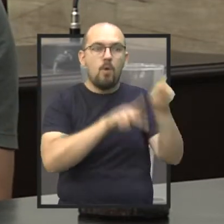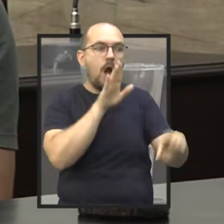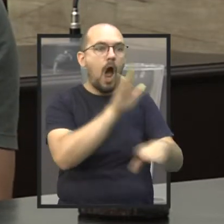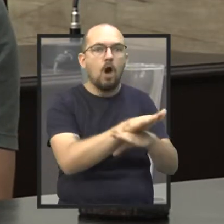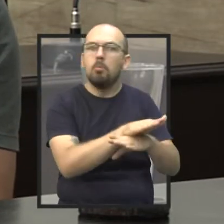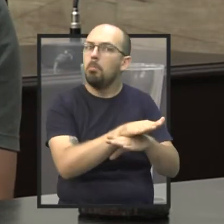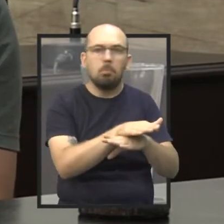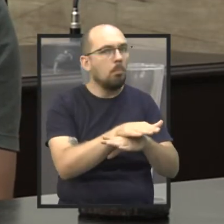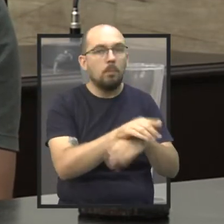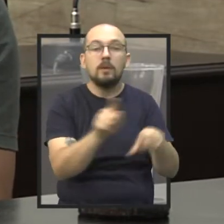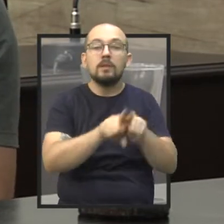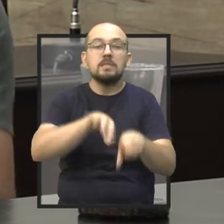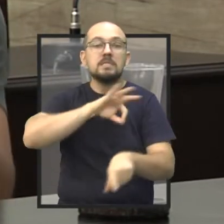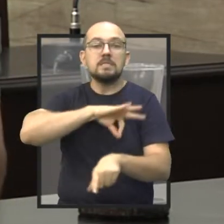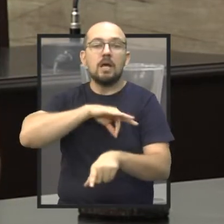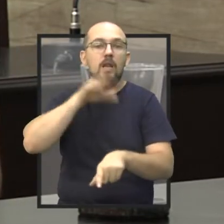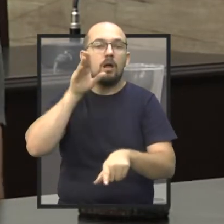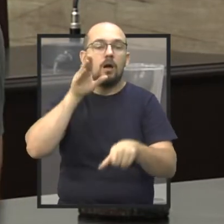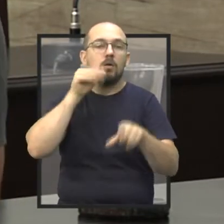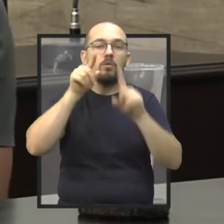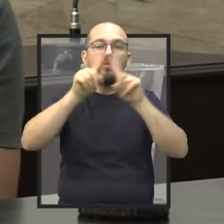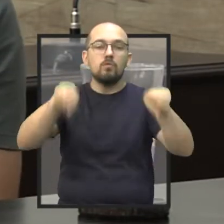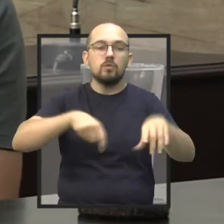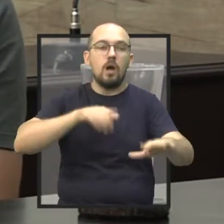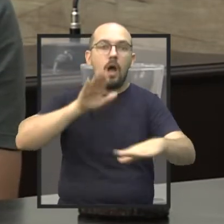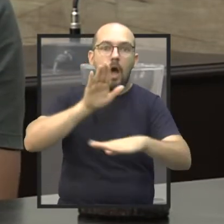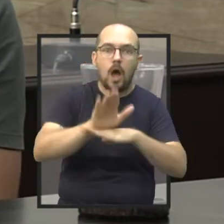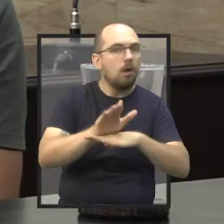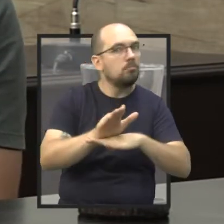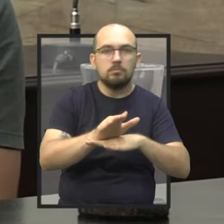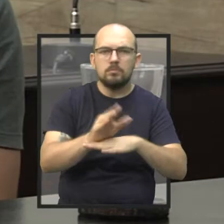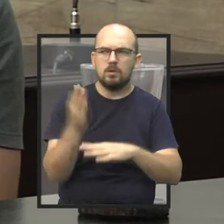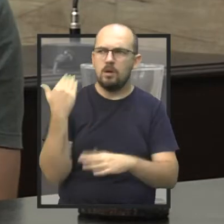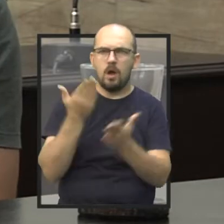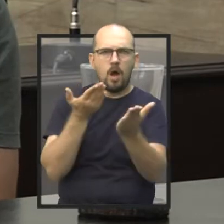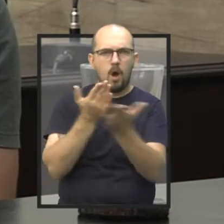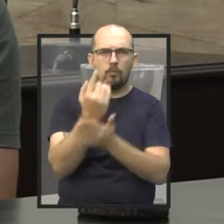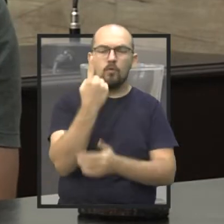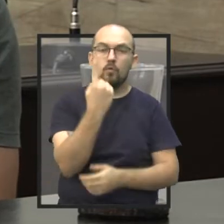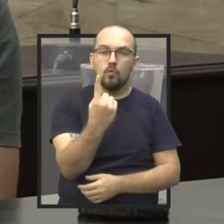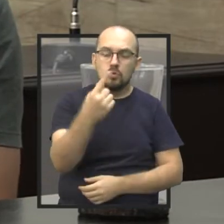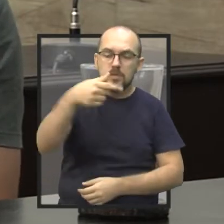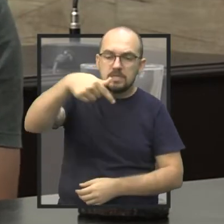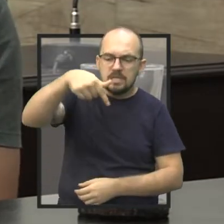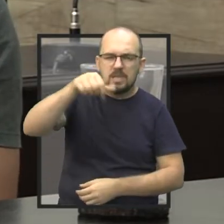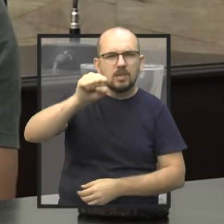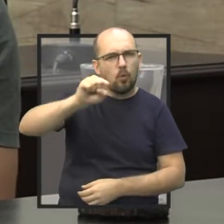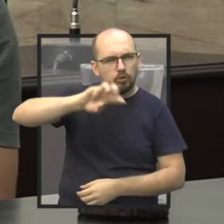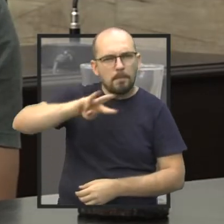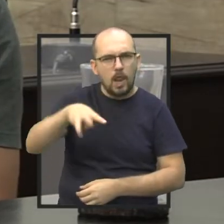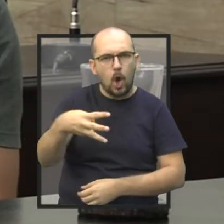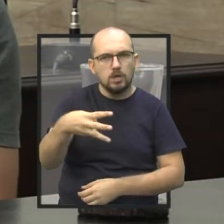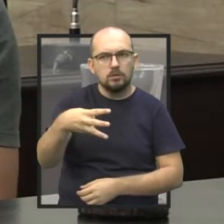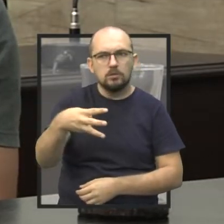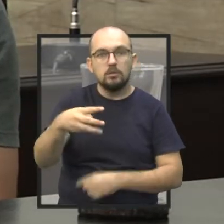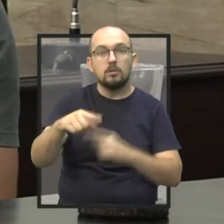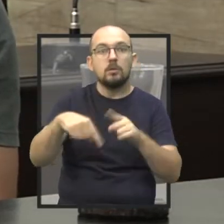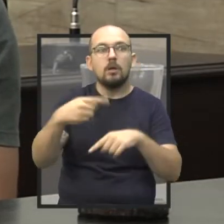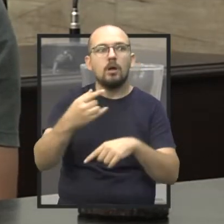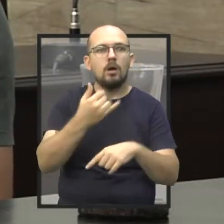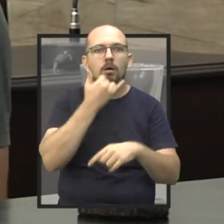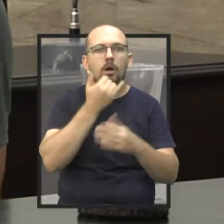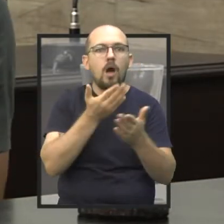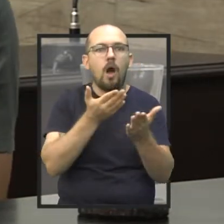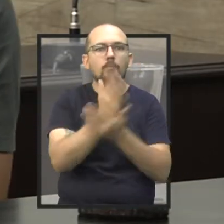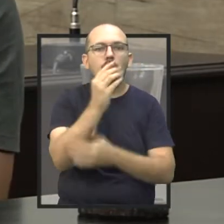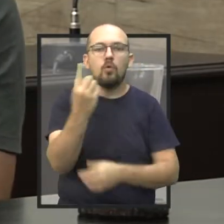folha de pagamento ela foi reduzida. Então, a gente tinha aprovado, salvo engano, 178 milhões e depois aprovou 176.